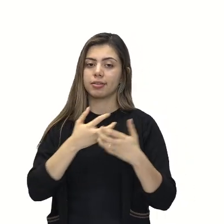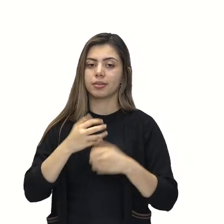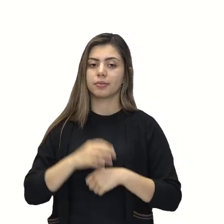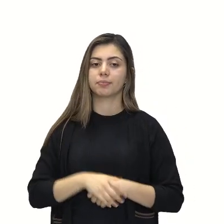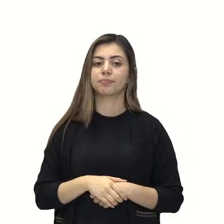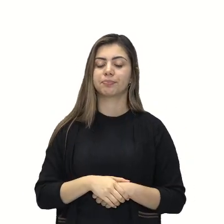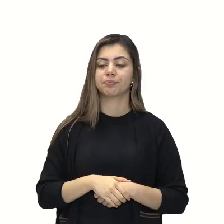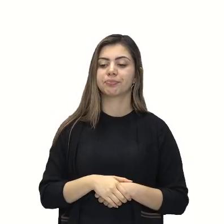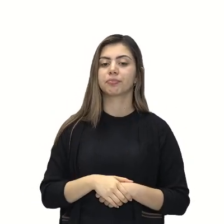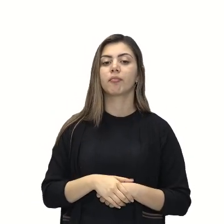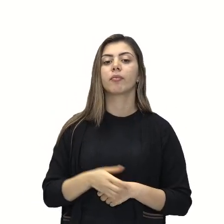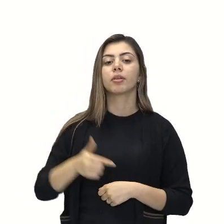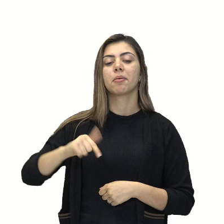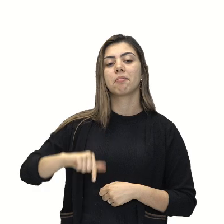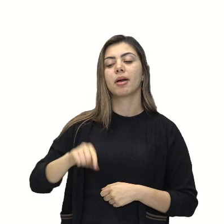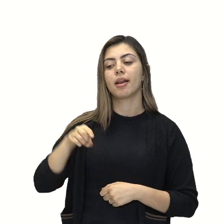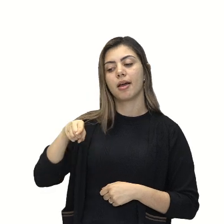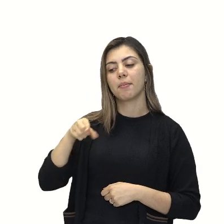Maria